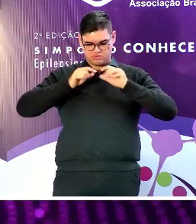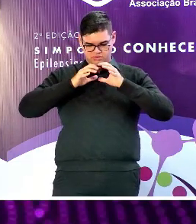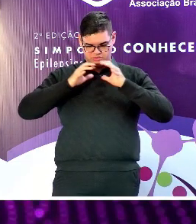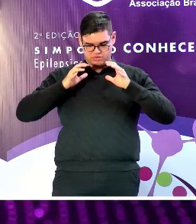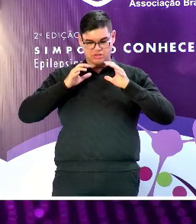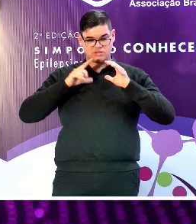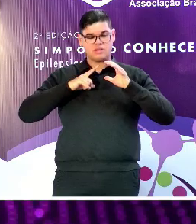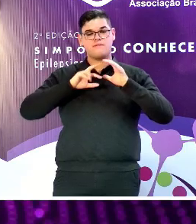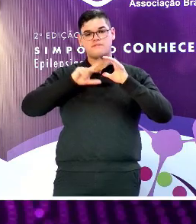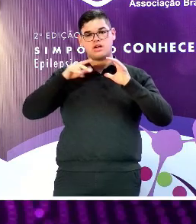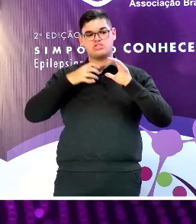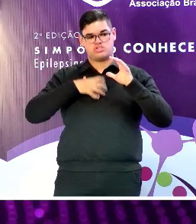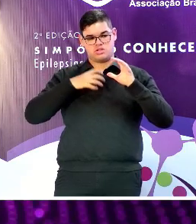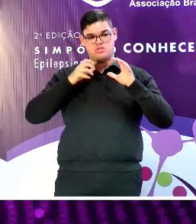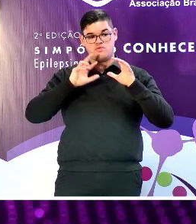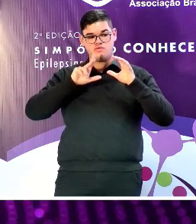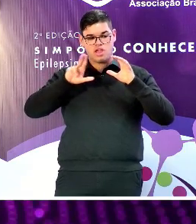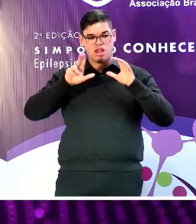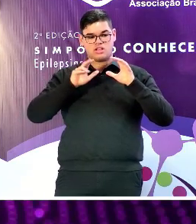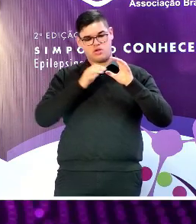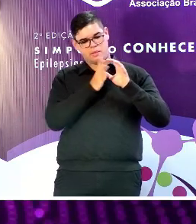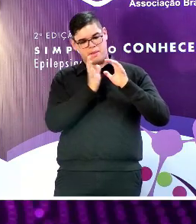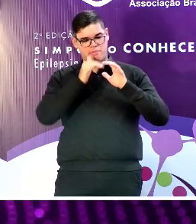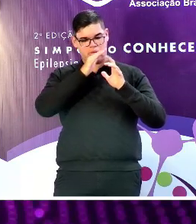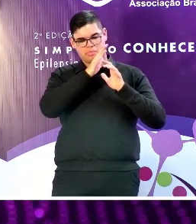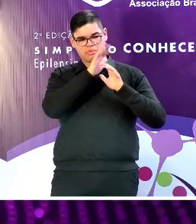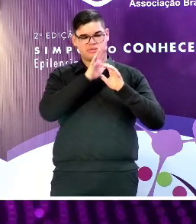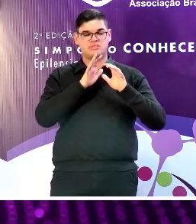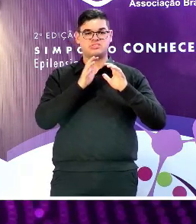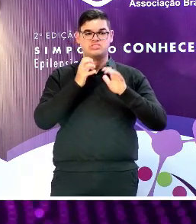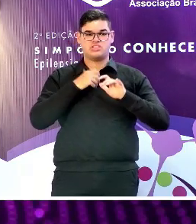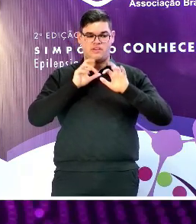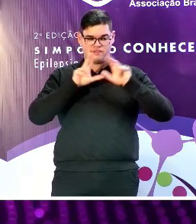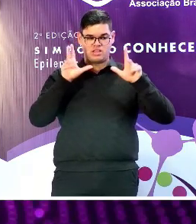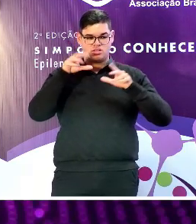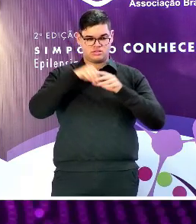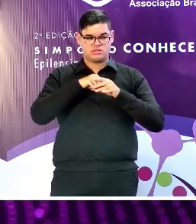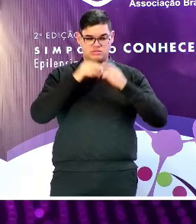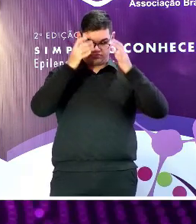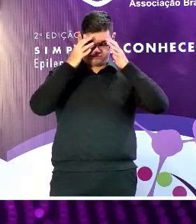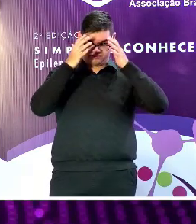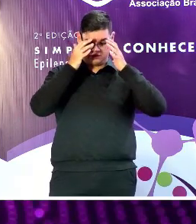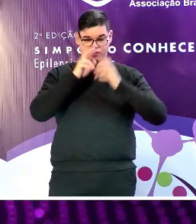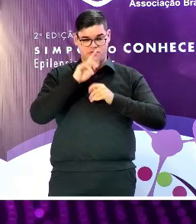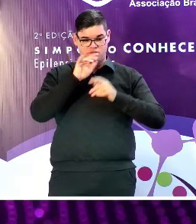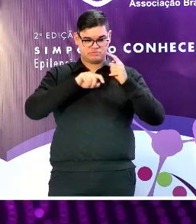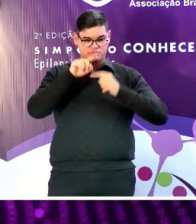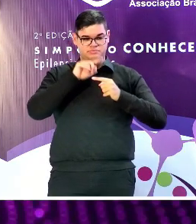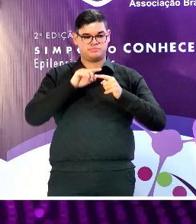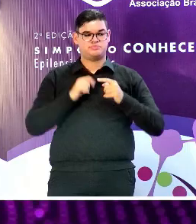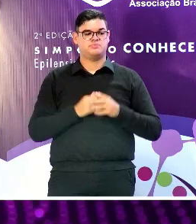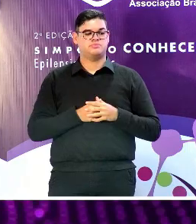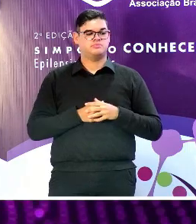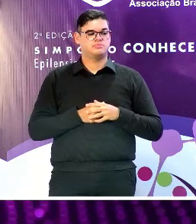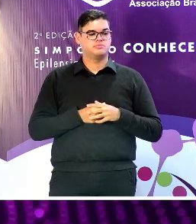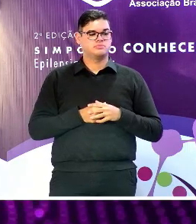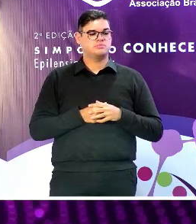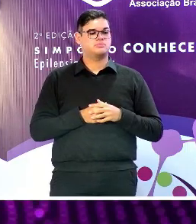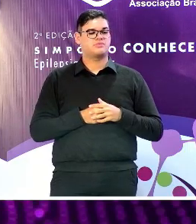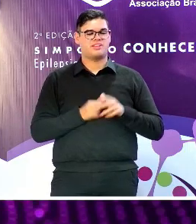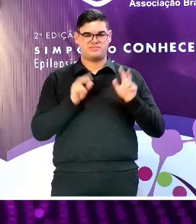formas diferentes que vão estar distribuídas, né, diferentemente nos tecidos. E essa